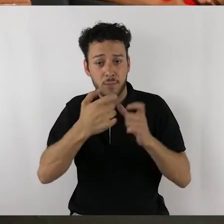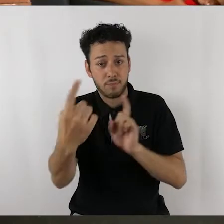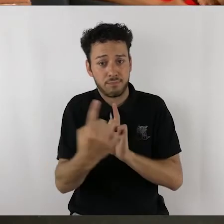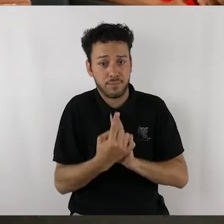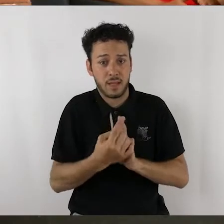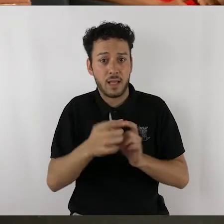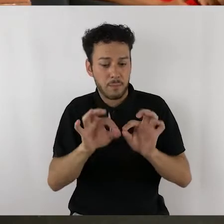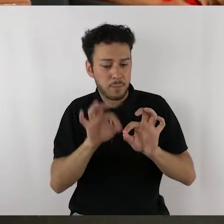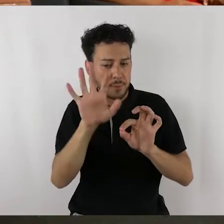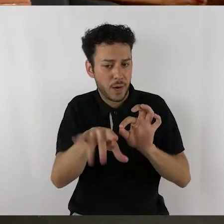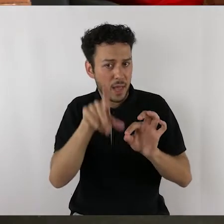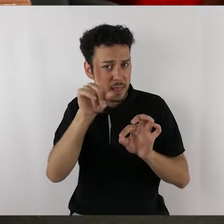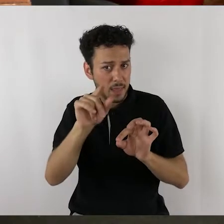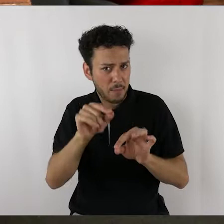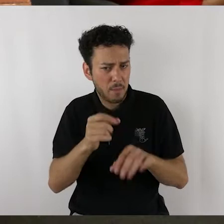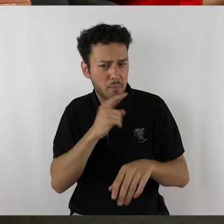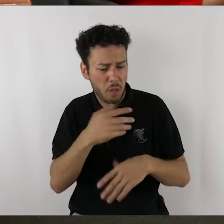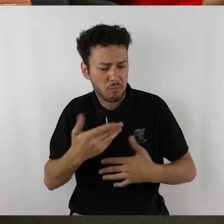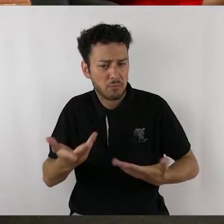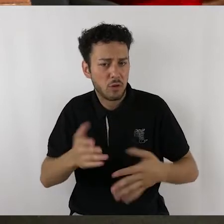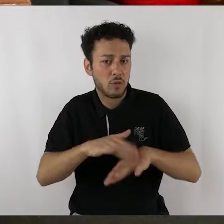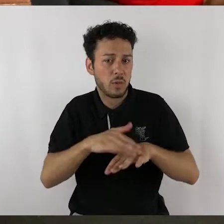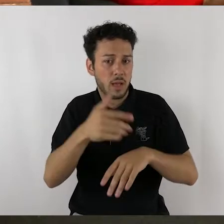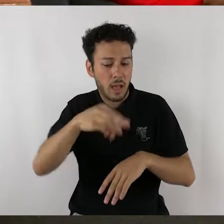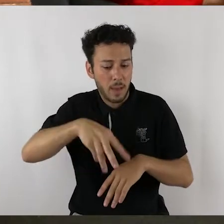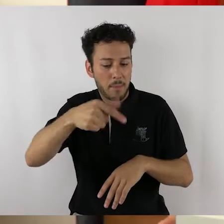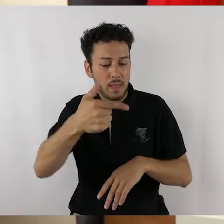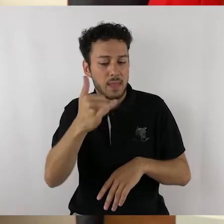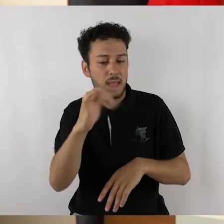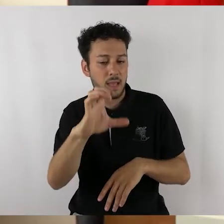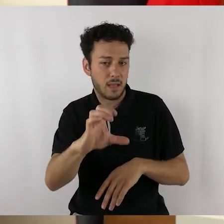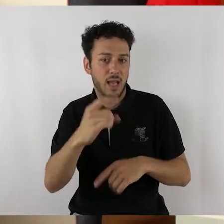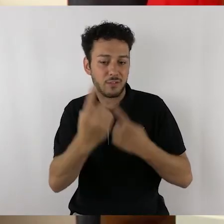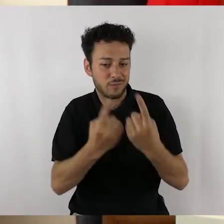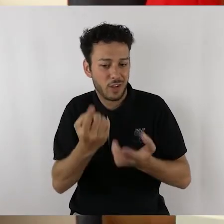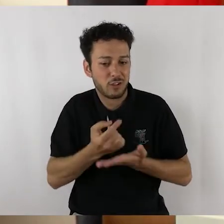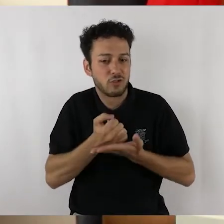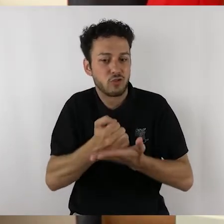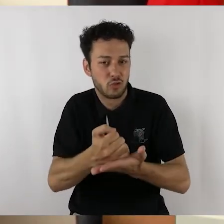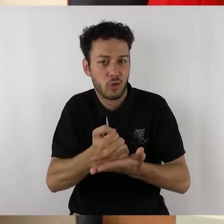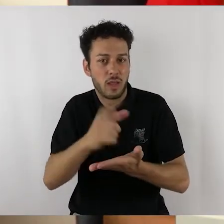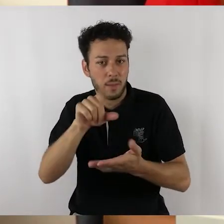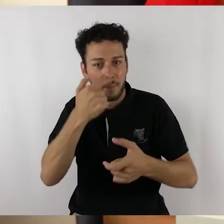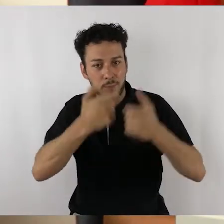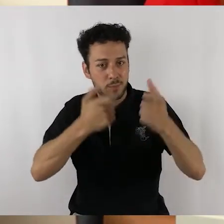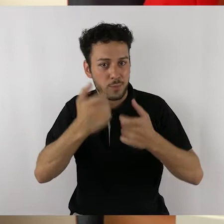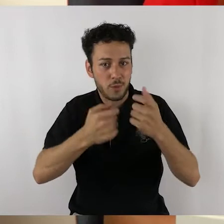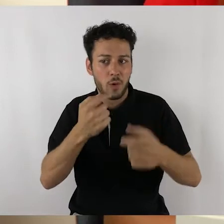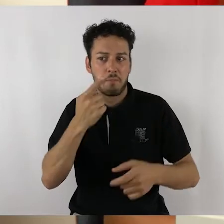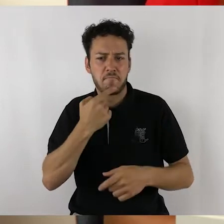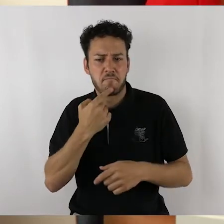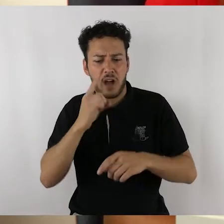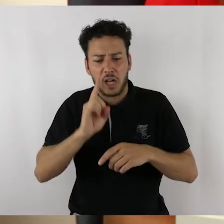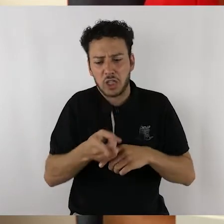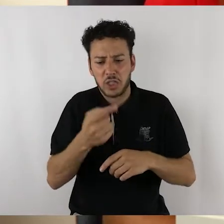pedimos também dar aqui uma dica aos clientes porque um like e também ajuda muitas das vezes é que as pessoas possam perceber